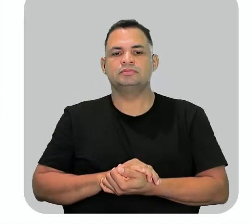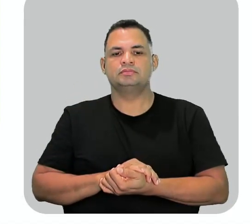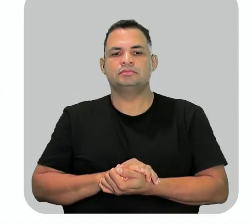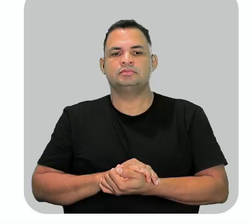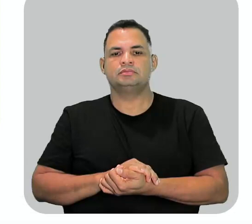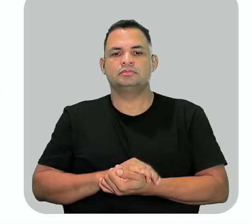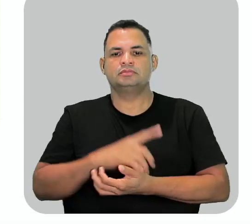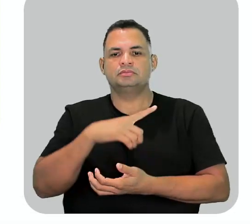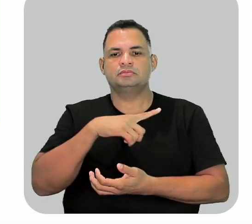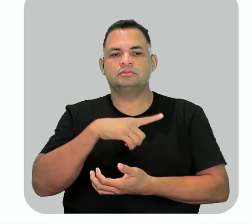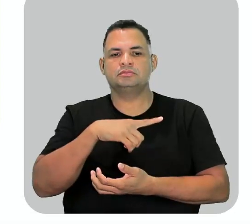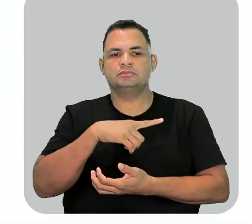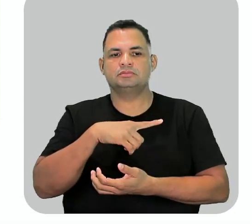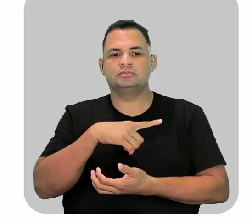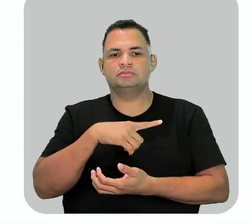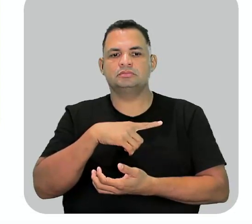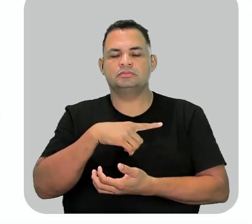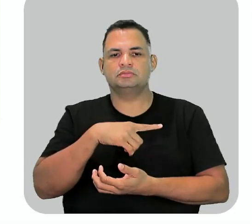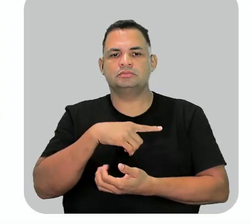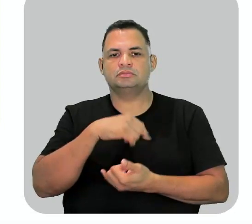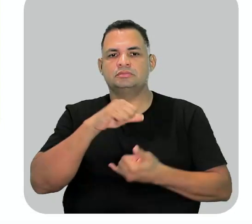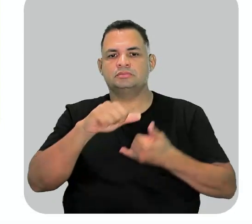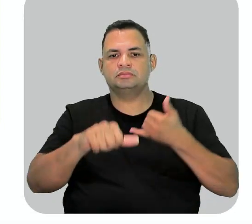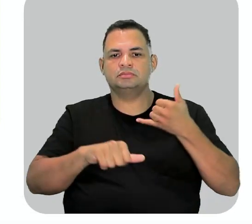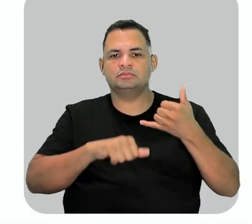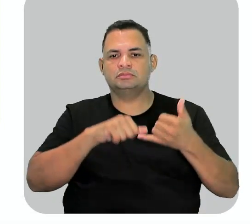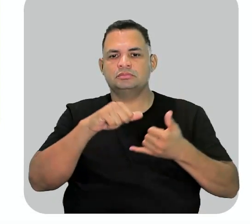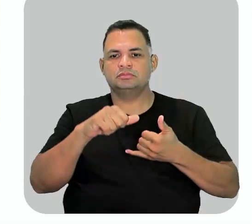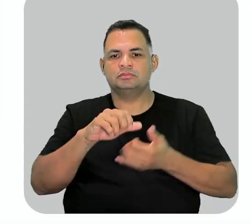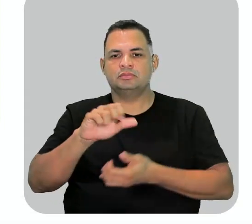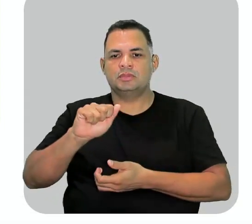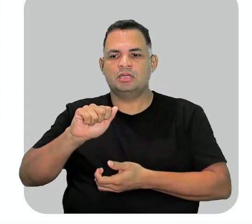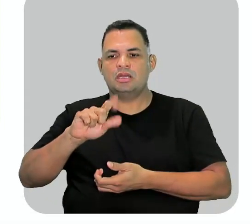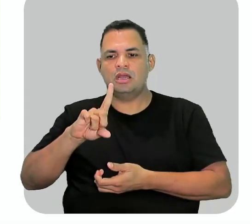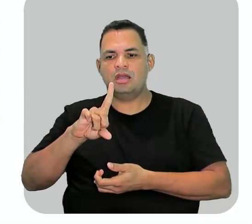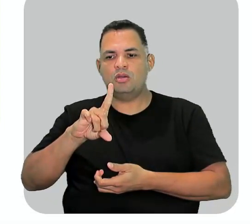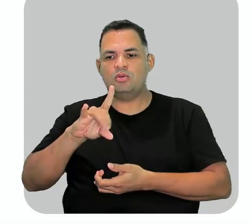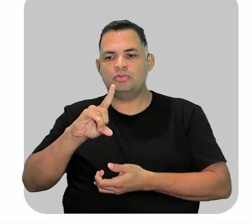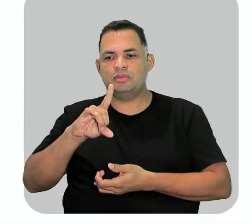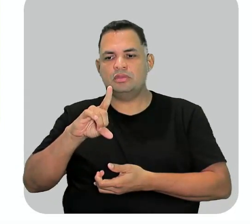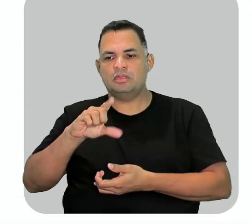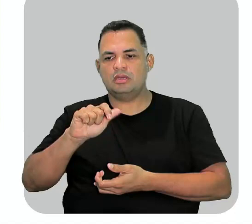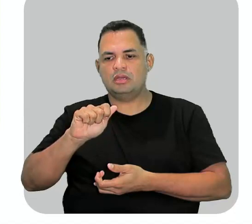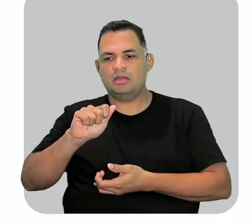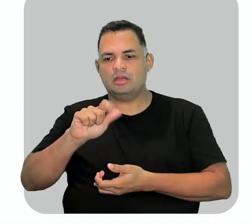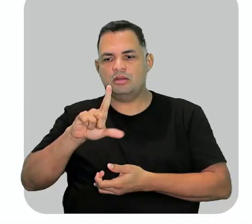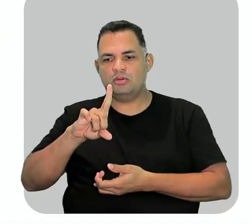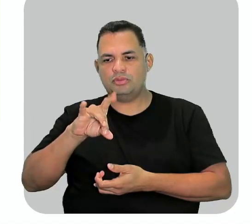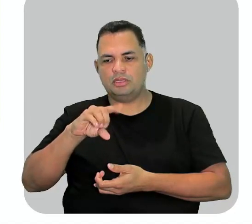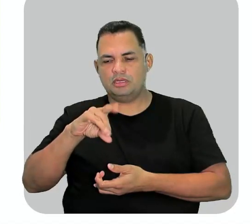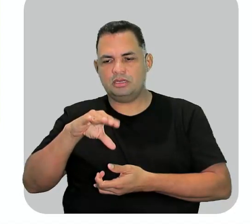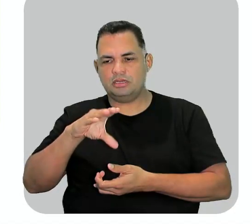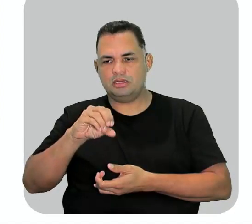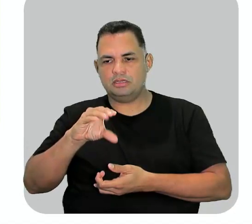Aqui nós temos a reação do aldeído com um composto